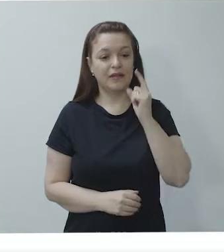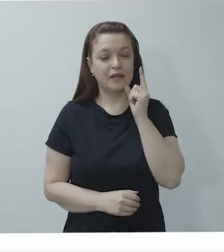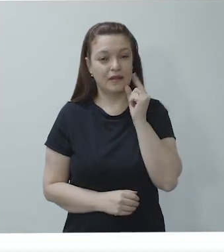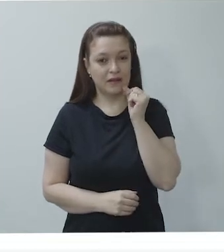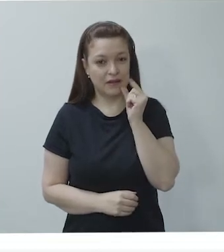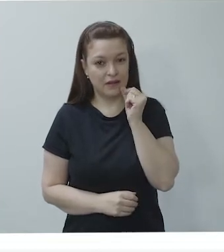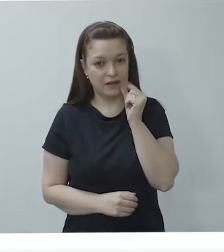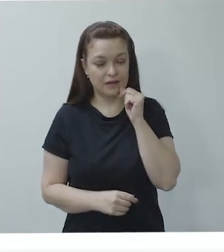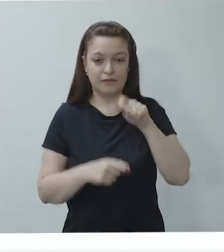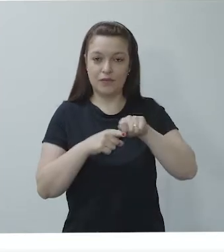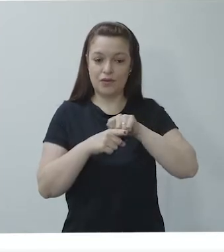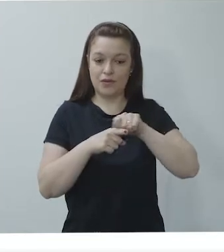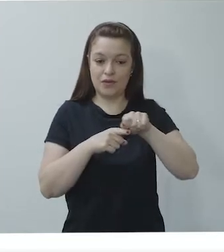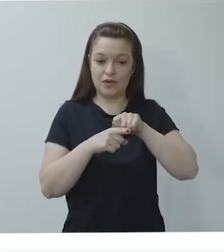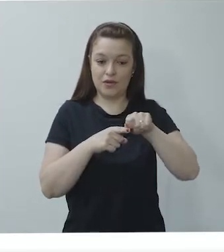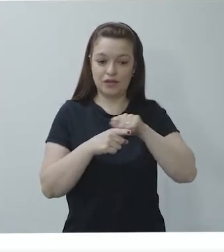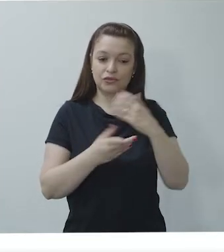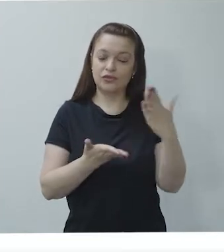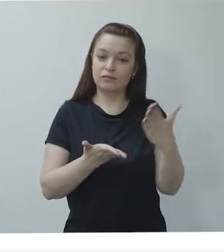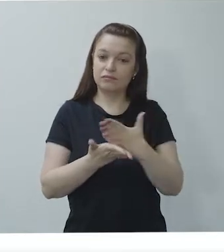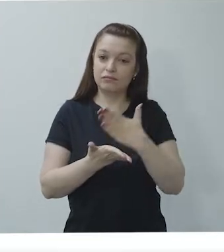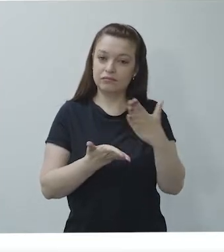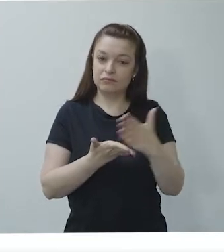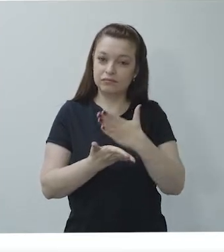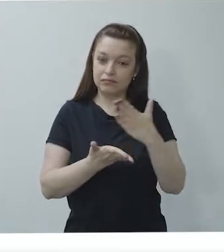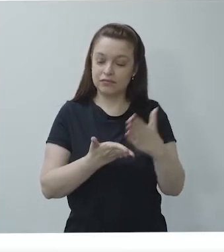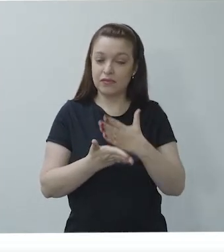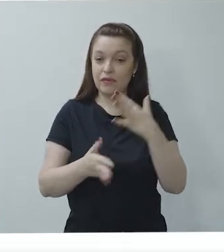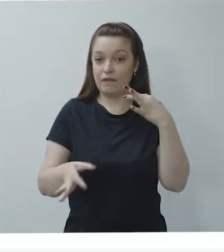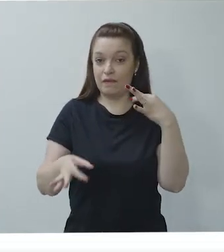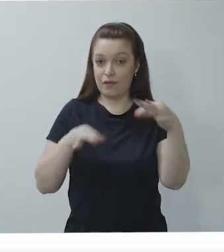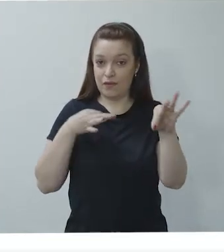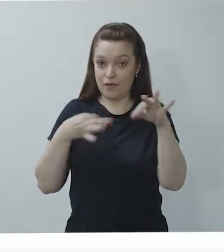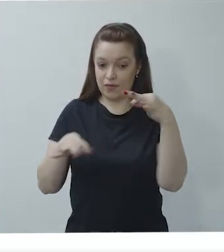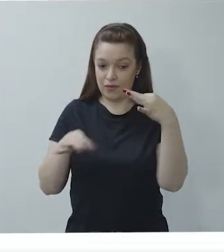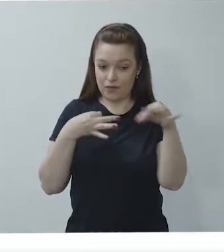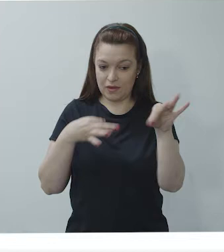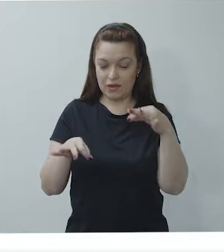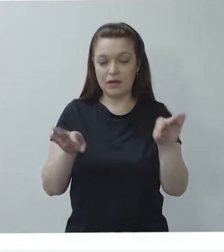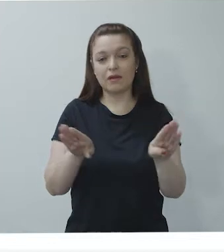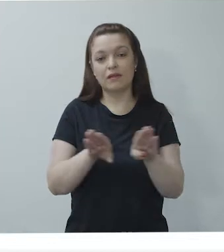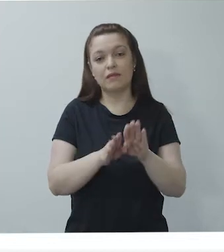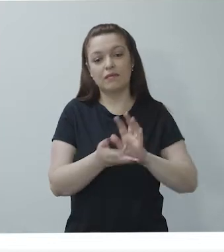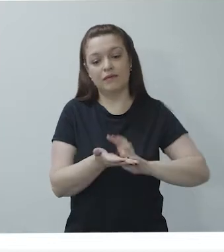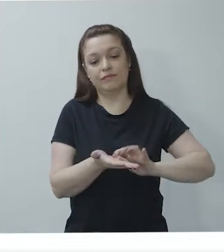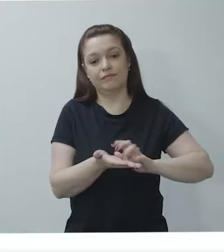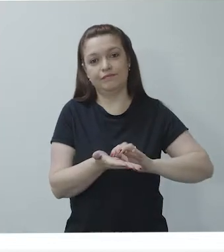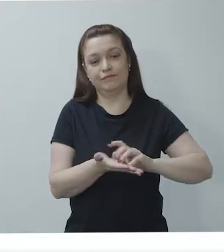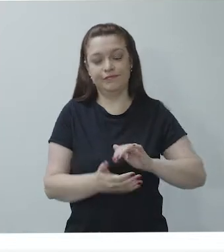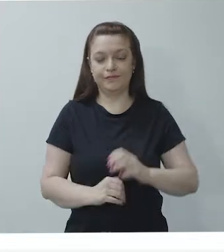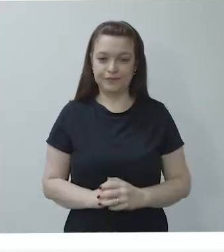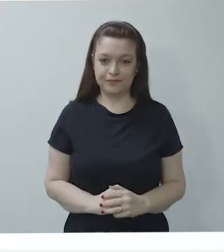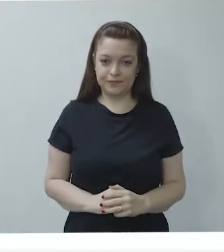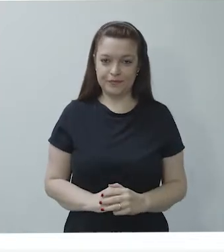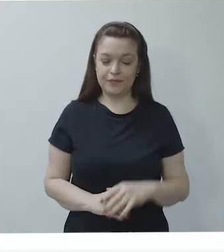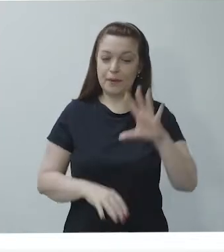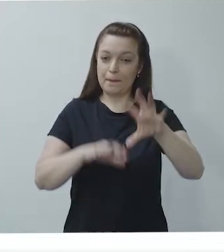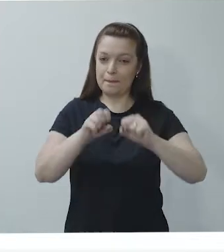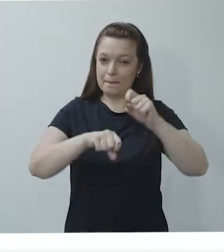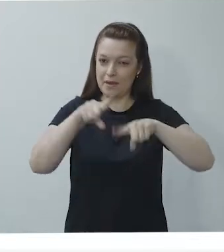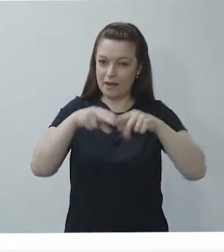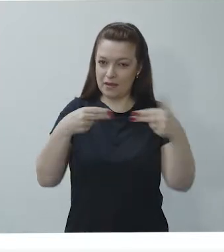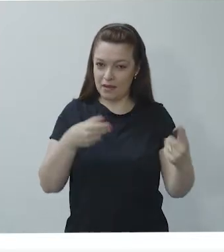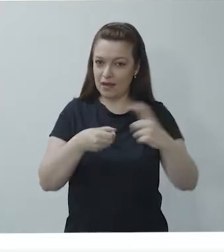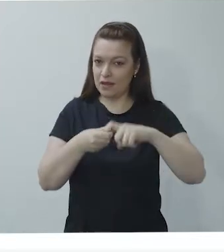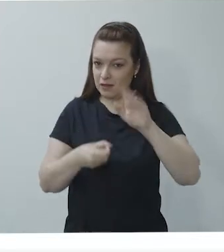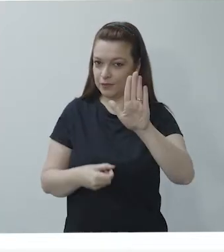hoje. Lápis, borracha, caderno e folha sulfite e uma calculadora.